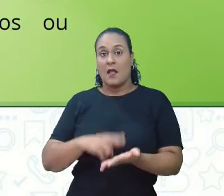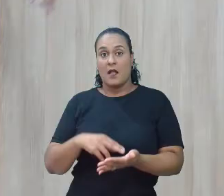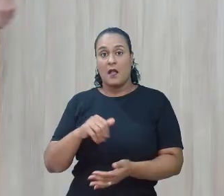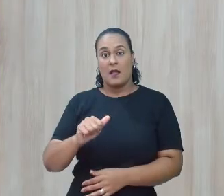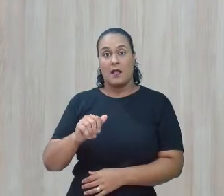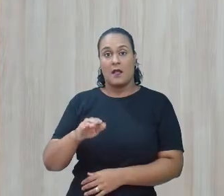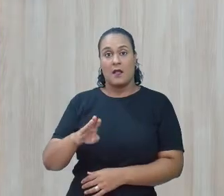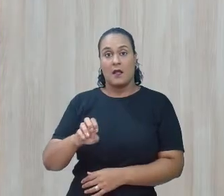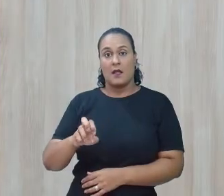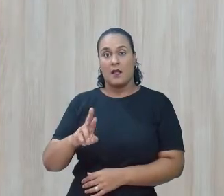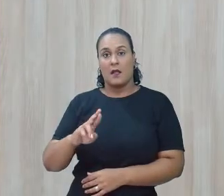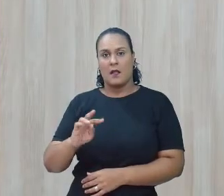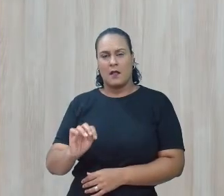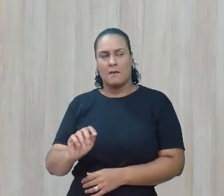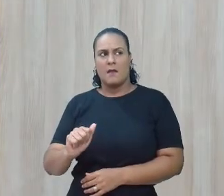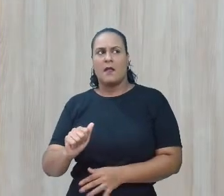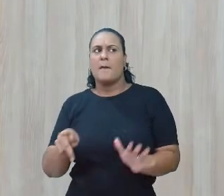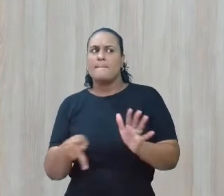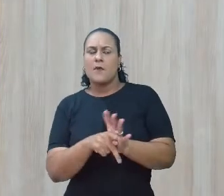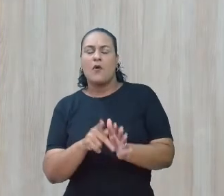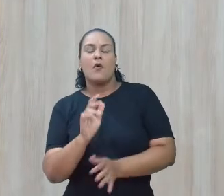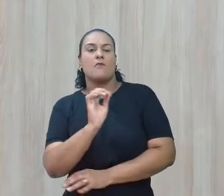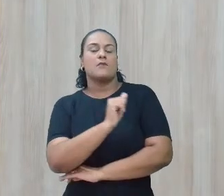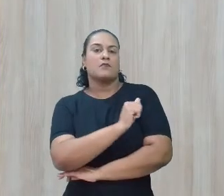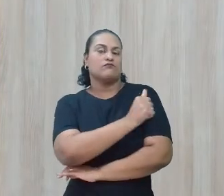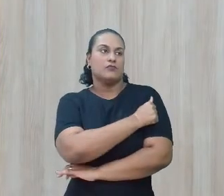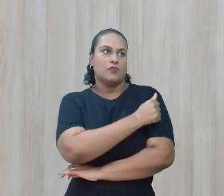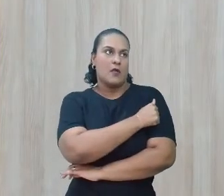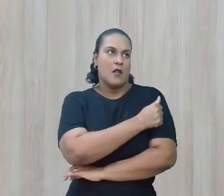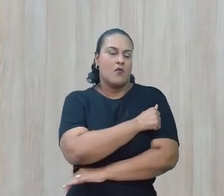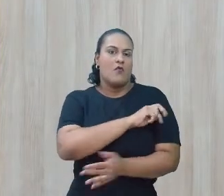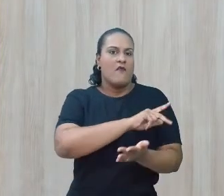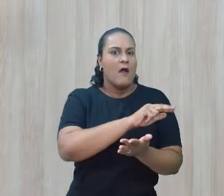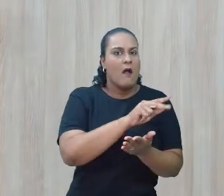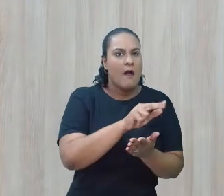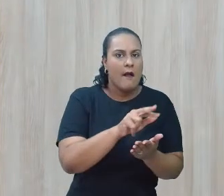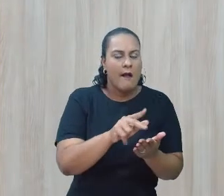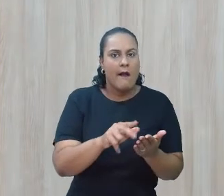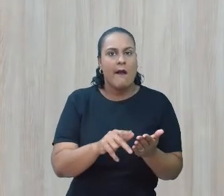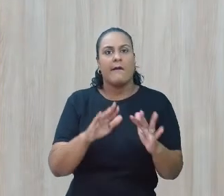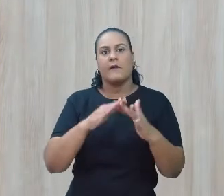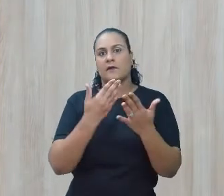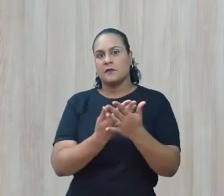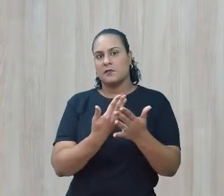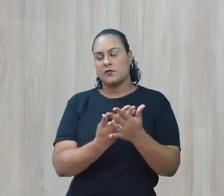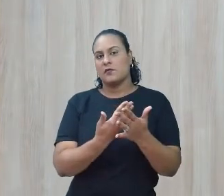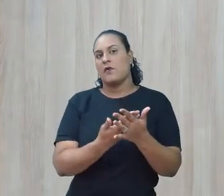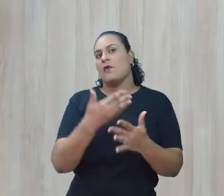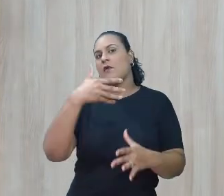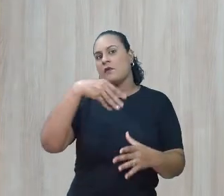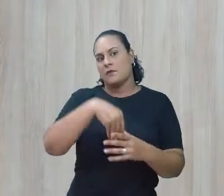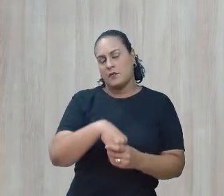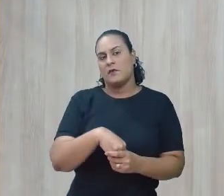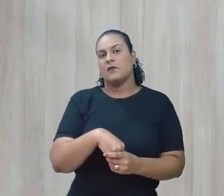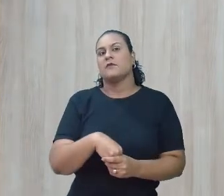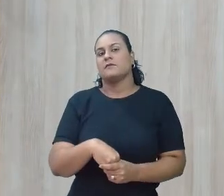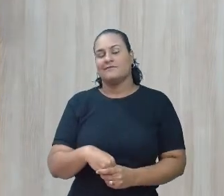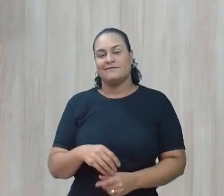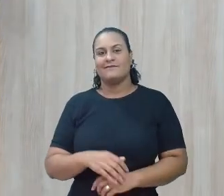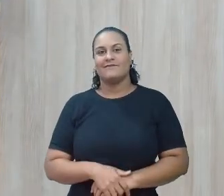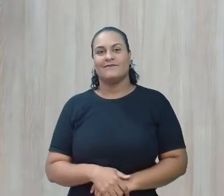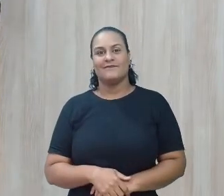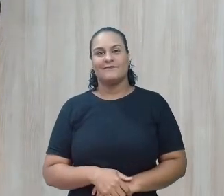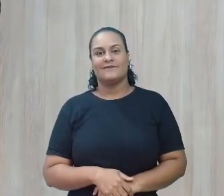aberta dos alunos da escola, carta aberta para os alunos da Escola Municipal de Aulas